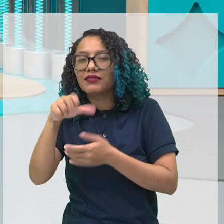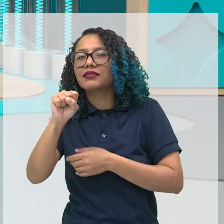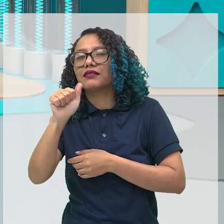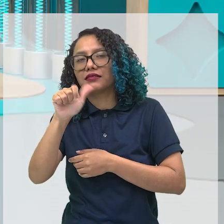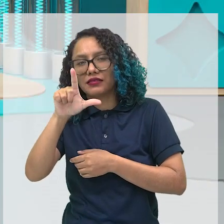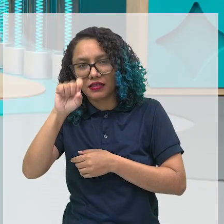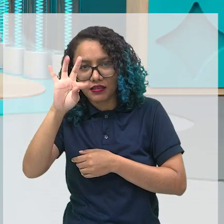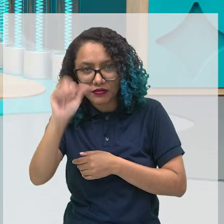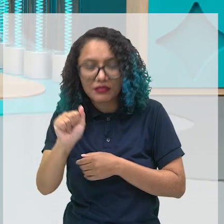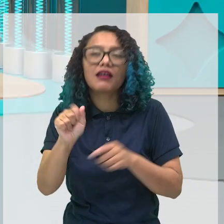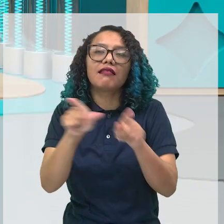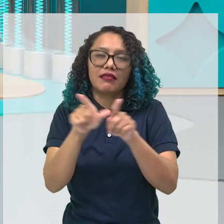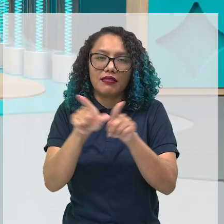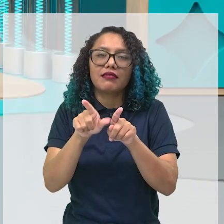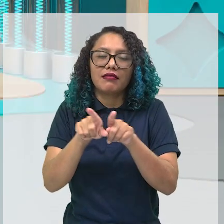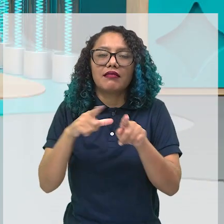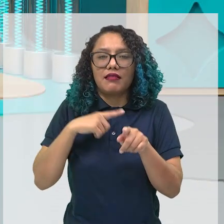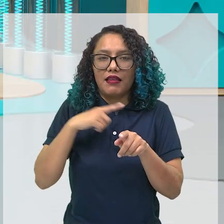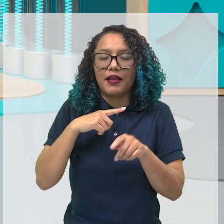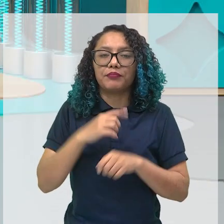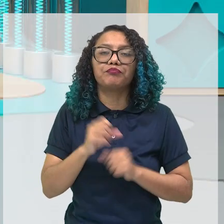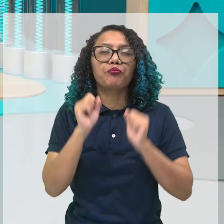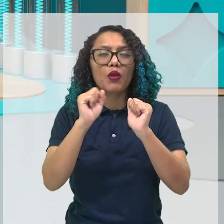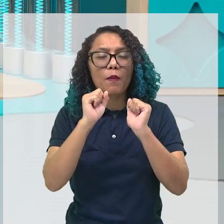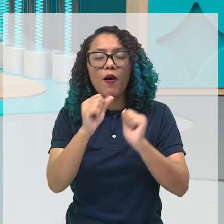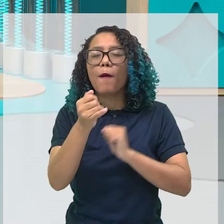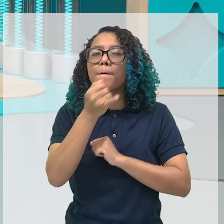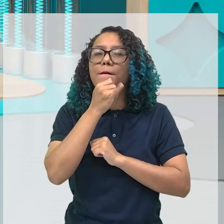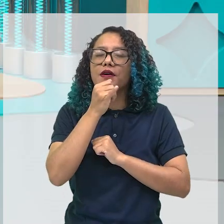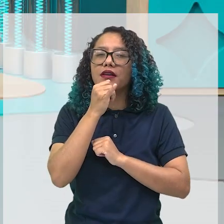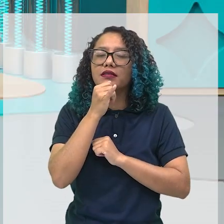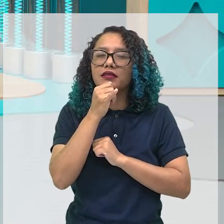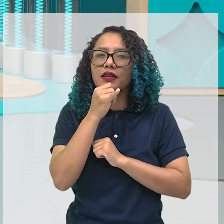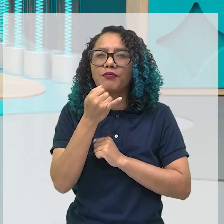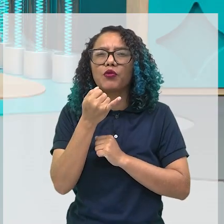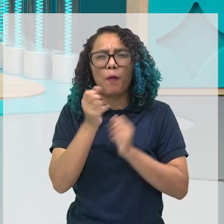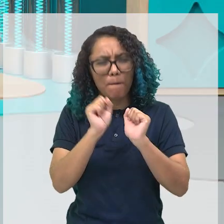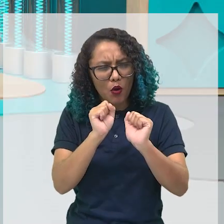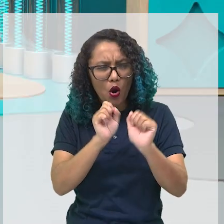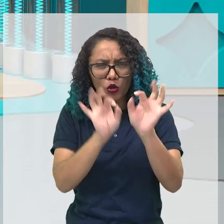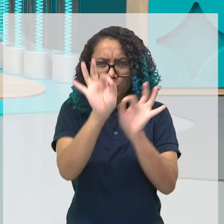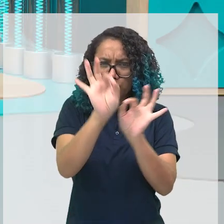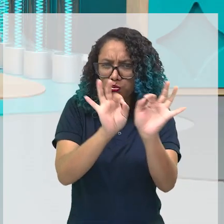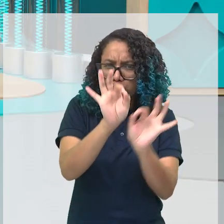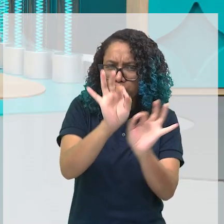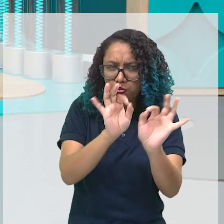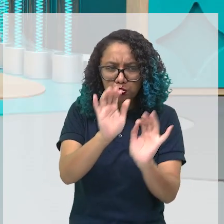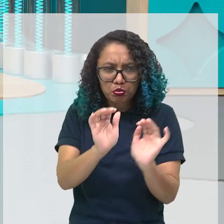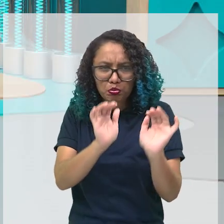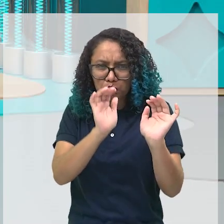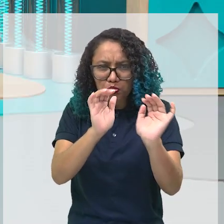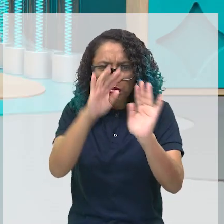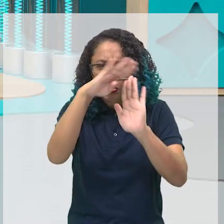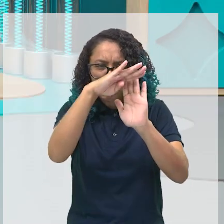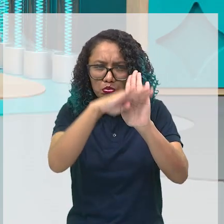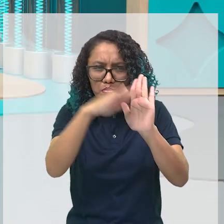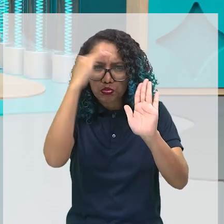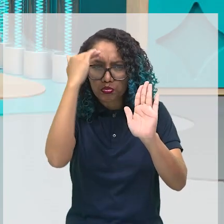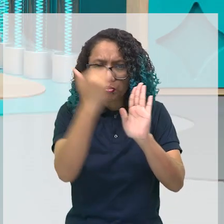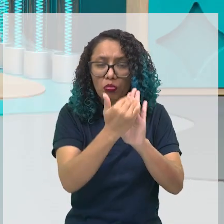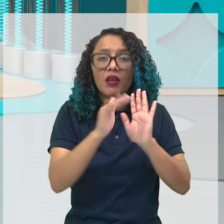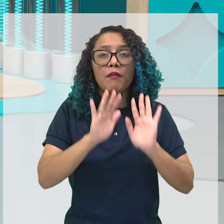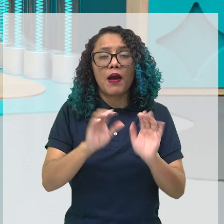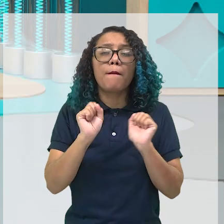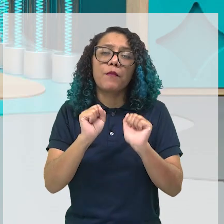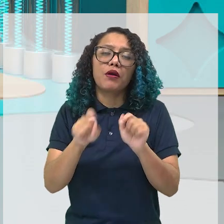Bom, esses movimentos podem aparecer, como eu falei para vocês, de forma mais elaborada, né? Também